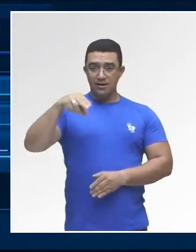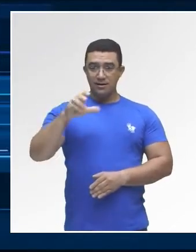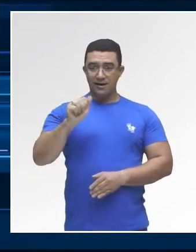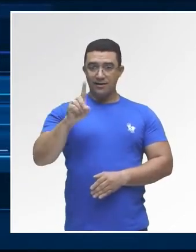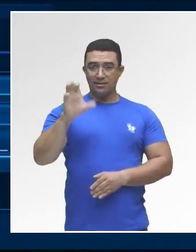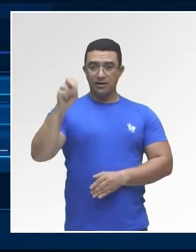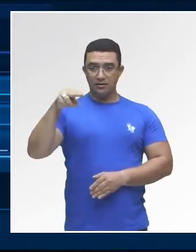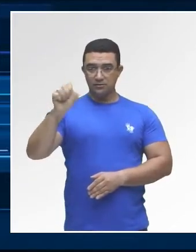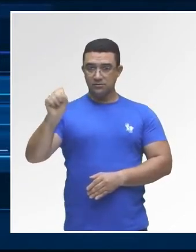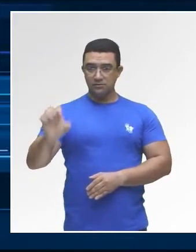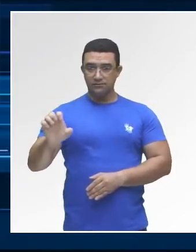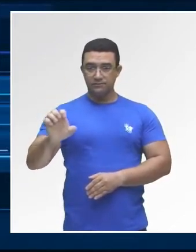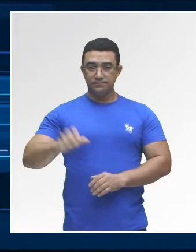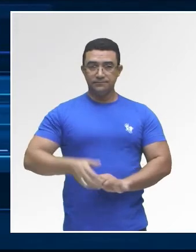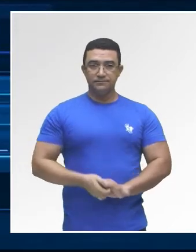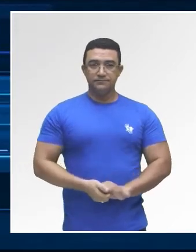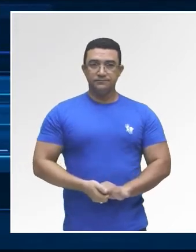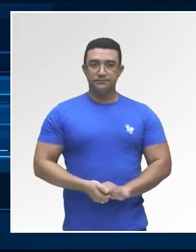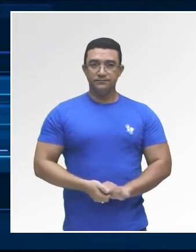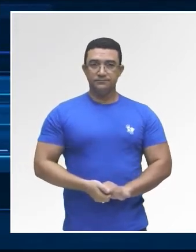Canadian.